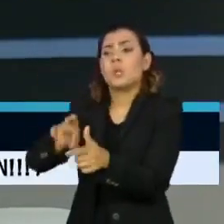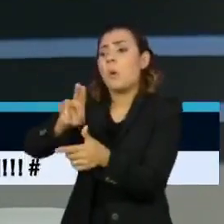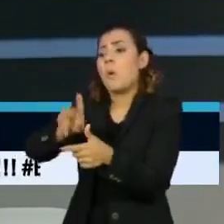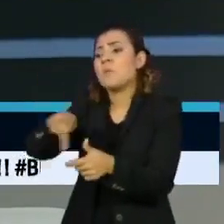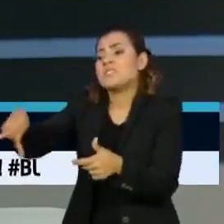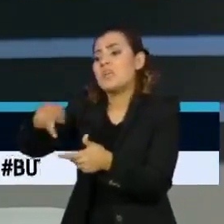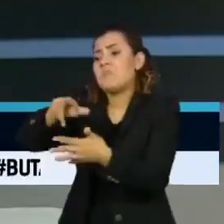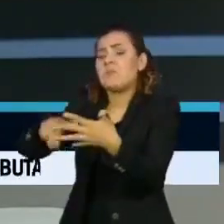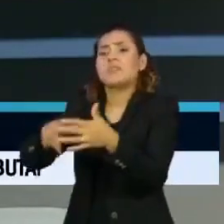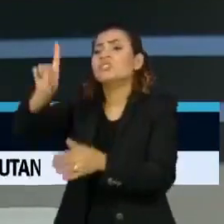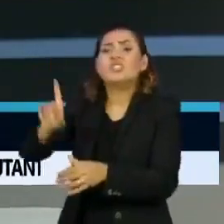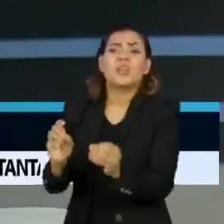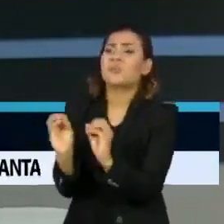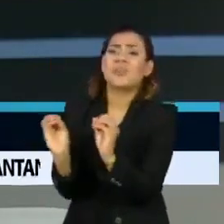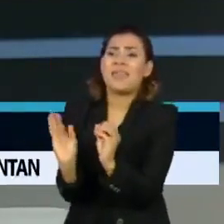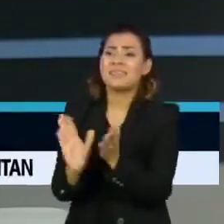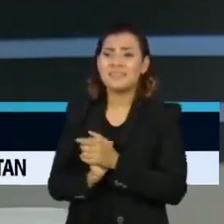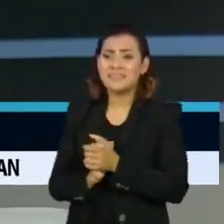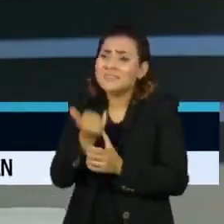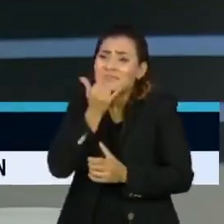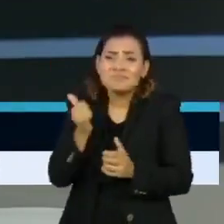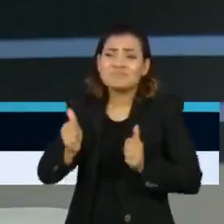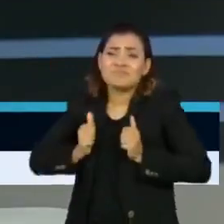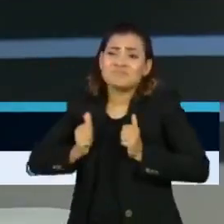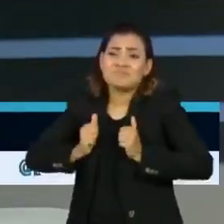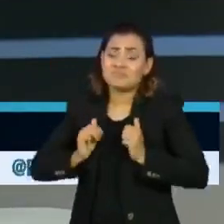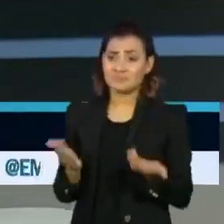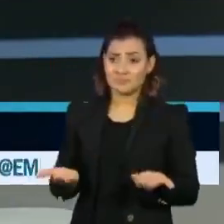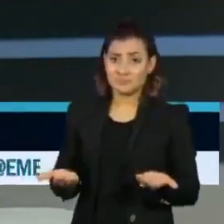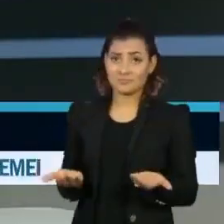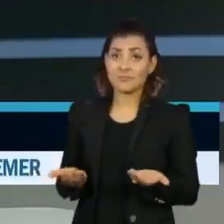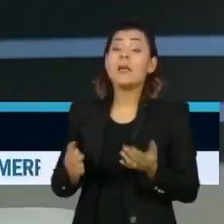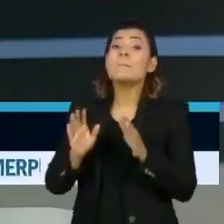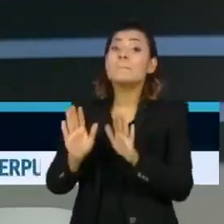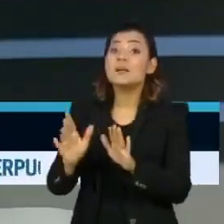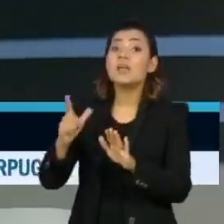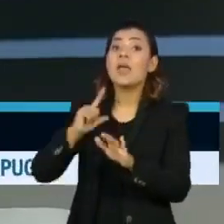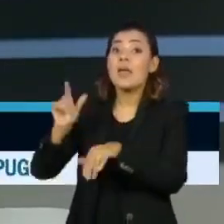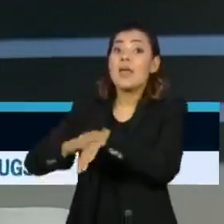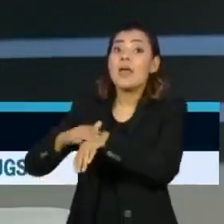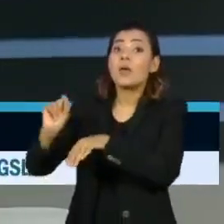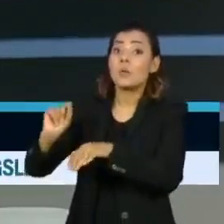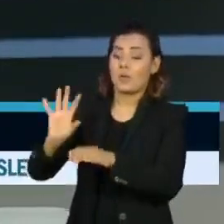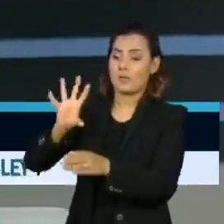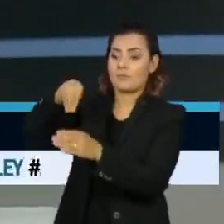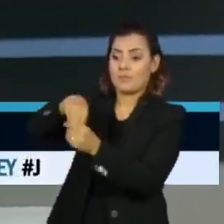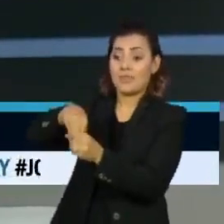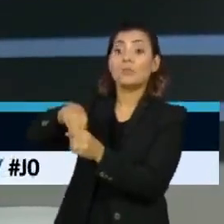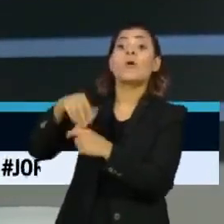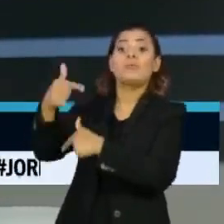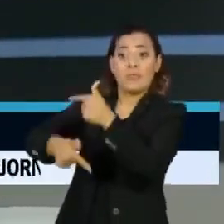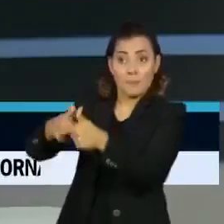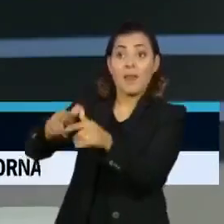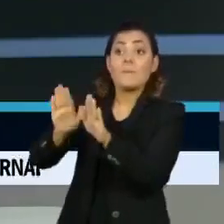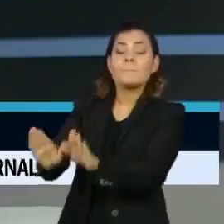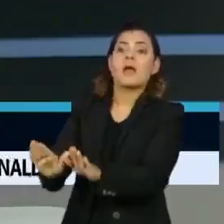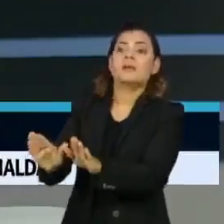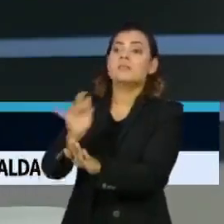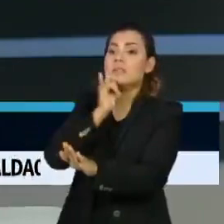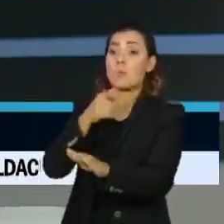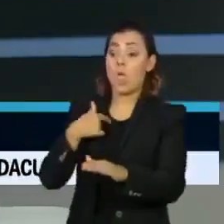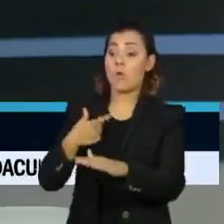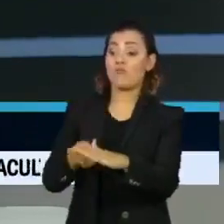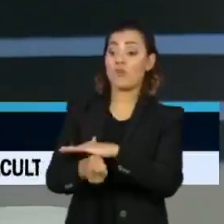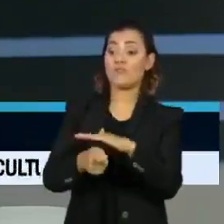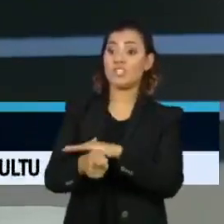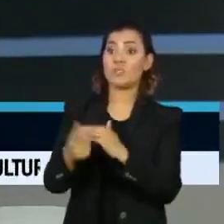direito, oligopólica, onde ela não é que ela participa de um oligopólio, ela exerce esse oligopólio, você dizer que eu vou investir